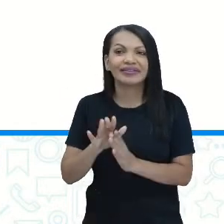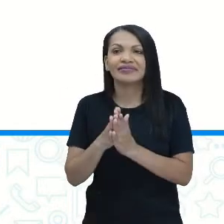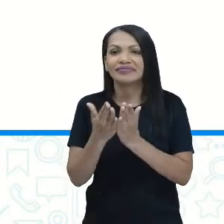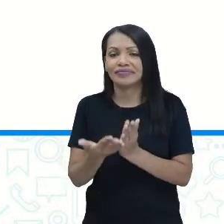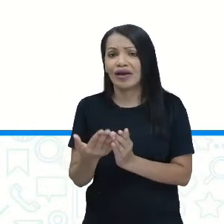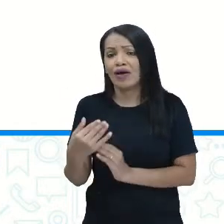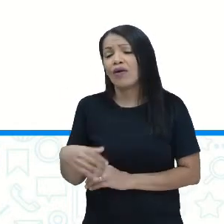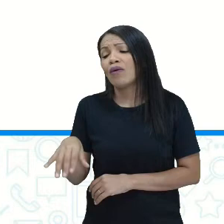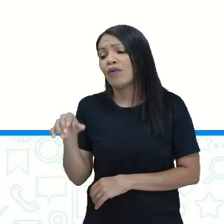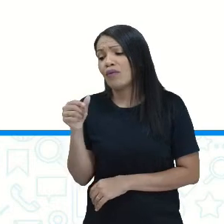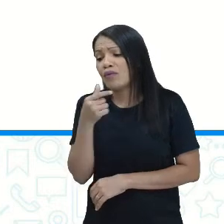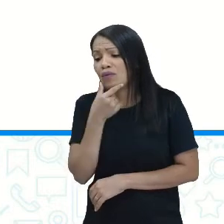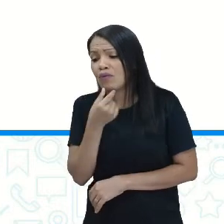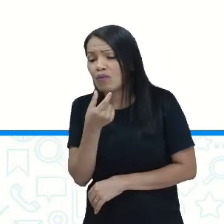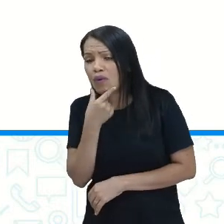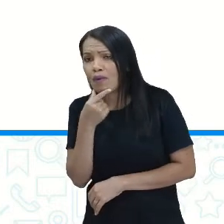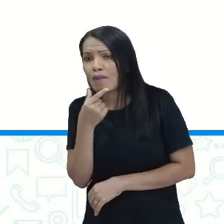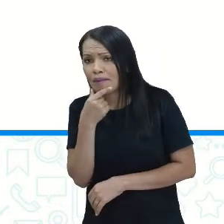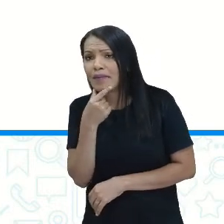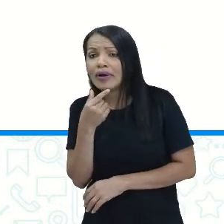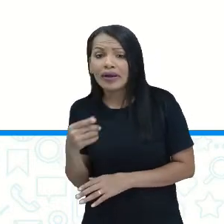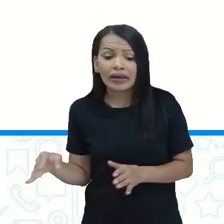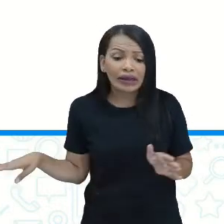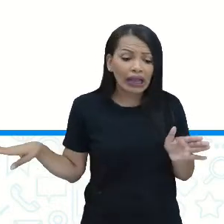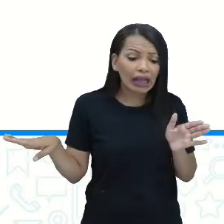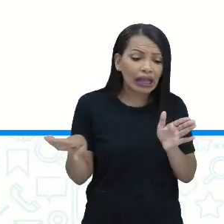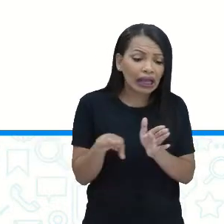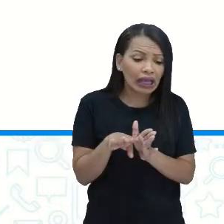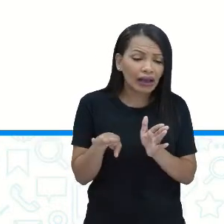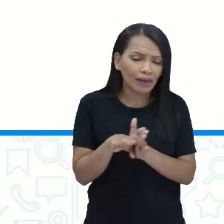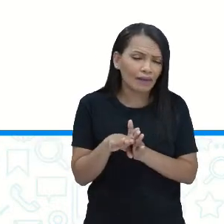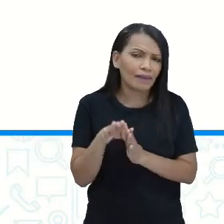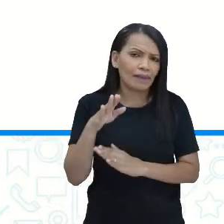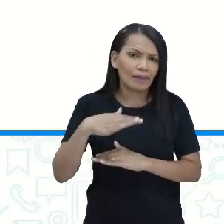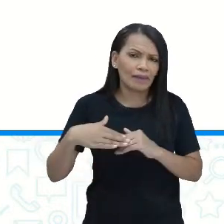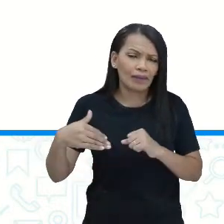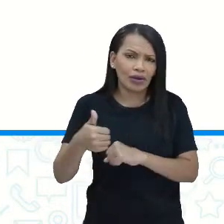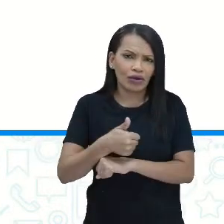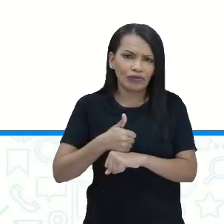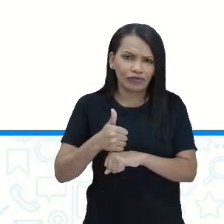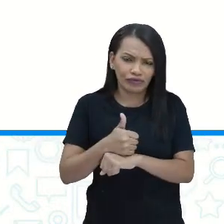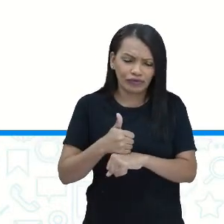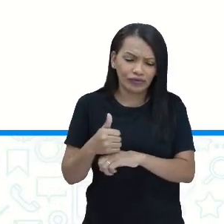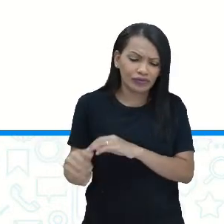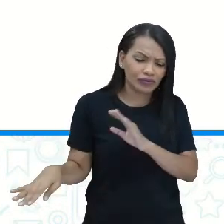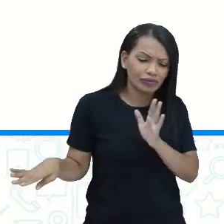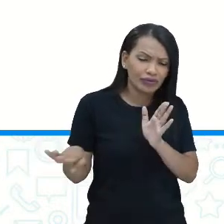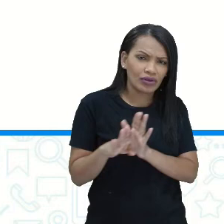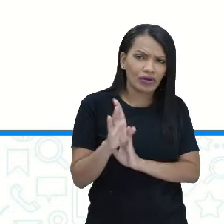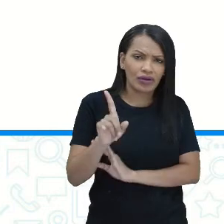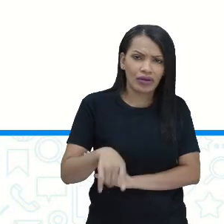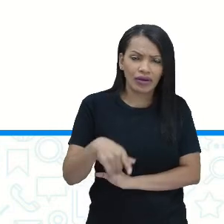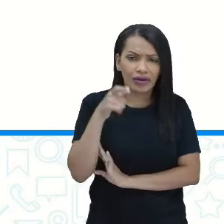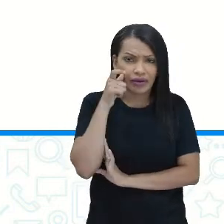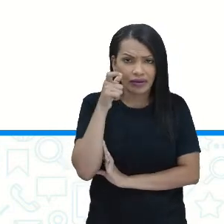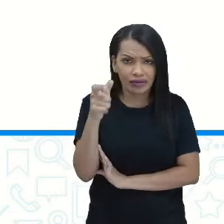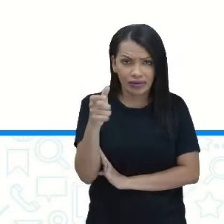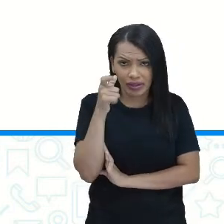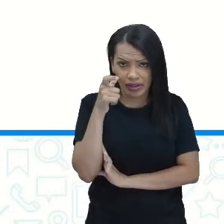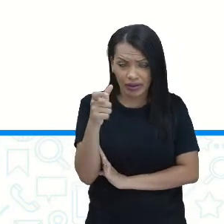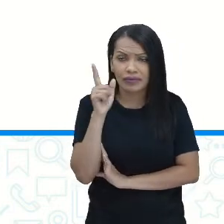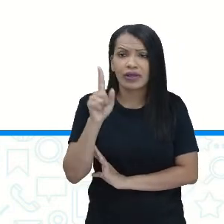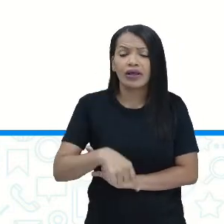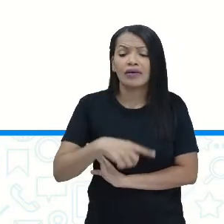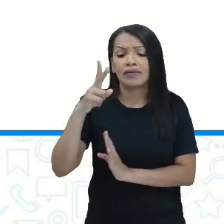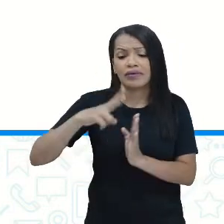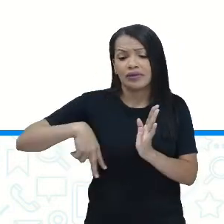Carteiro Chegou é de Janete e Alan Alberg. É bem interessante, viu, esse livrinho. A leitura